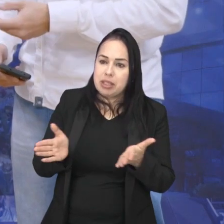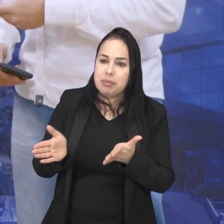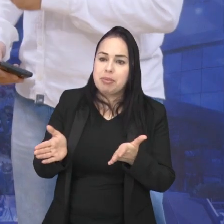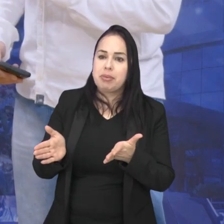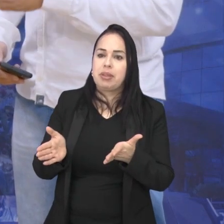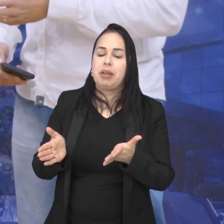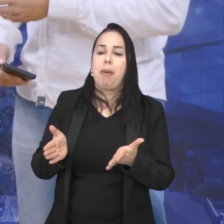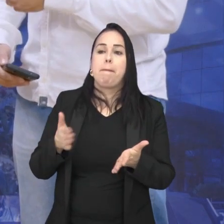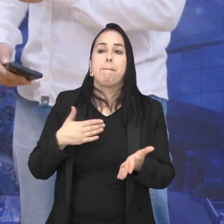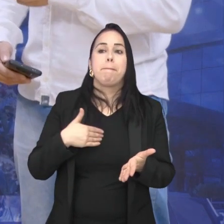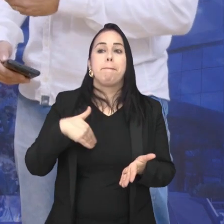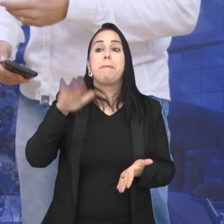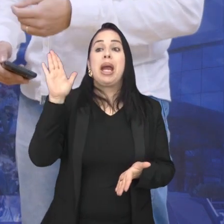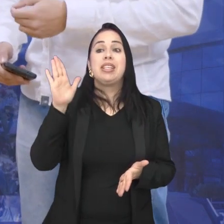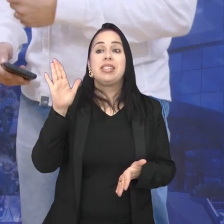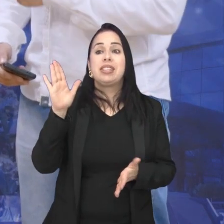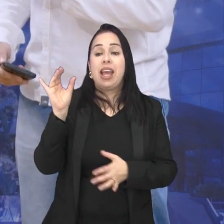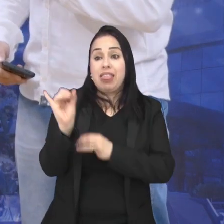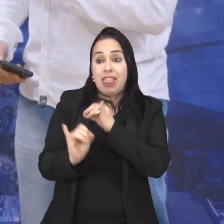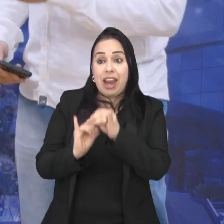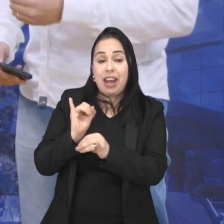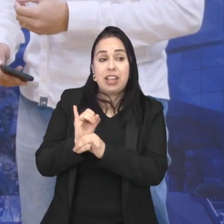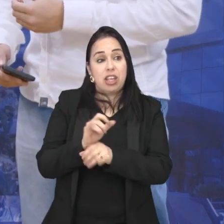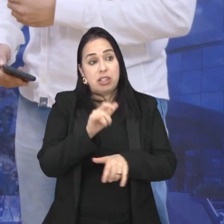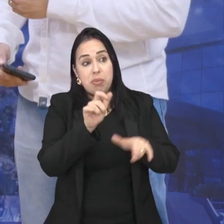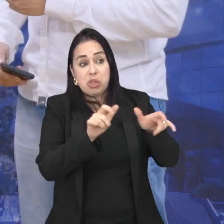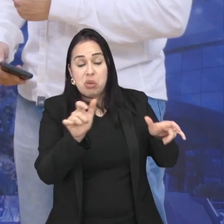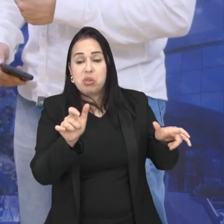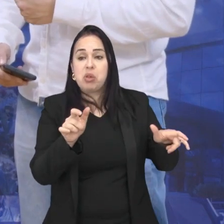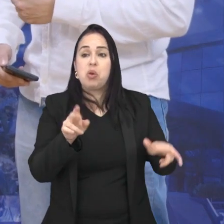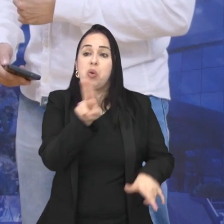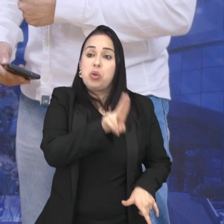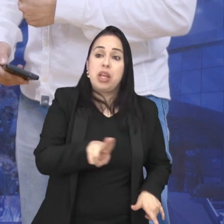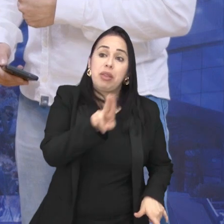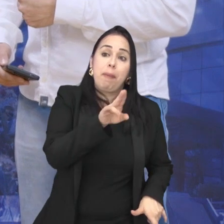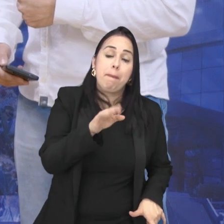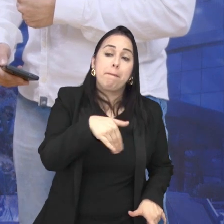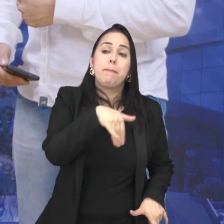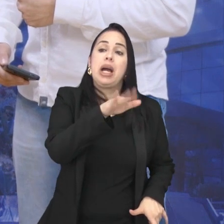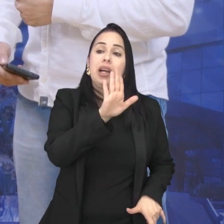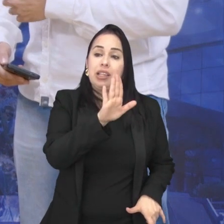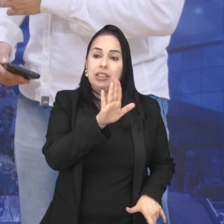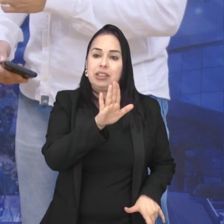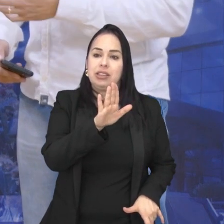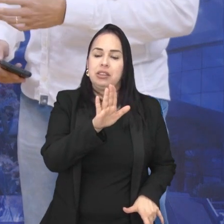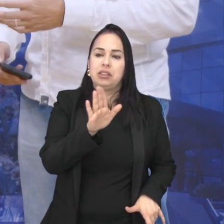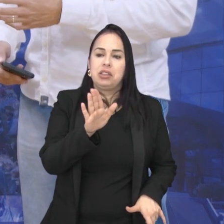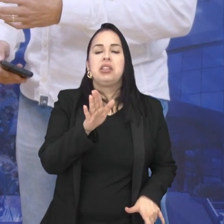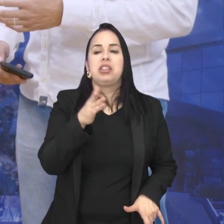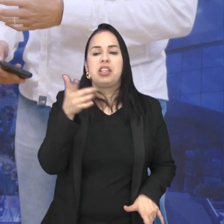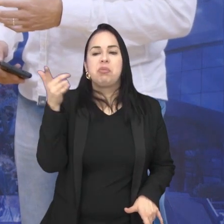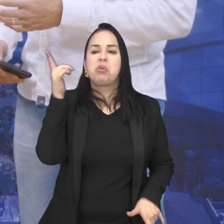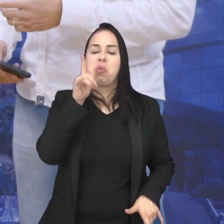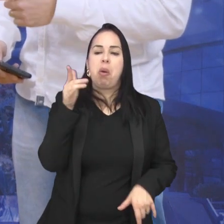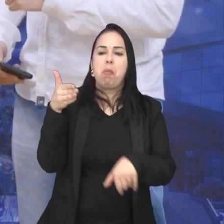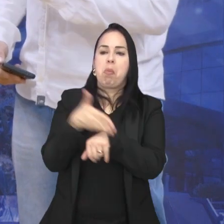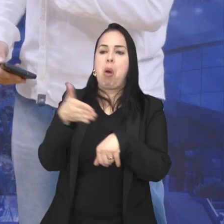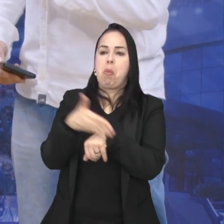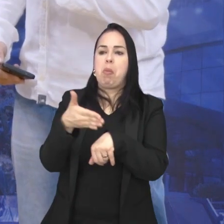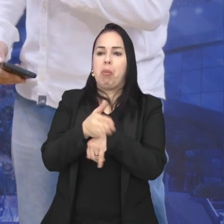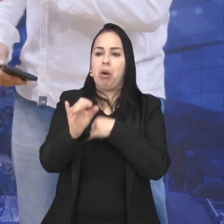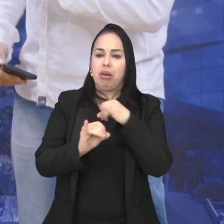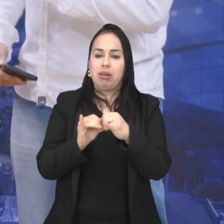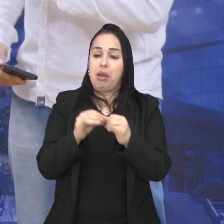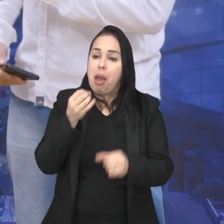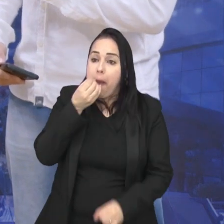acessibilidade. Mais internet disponível para mais pessoas acaba deixando mais acessível o serviço,